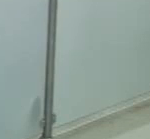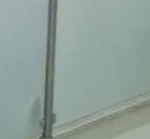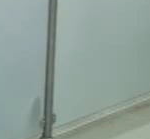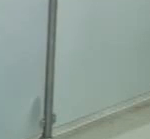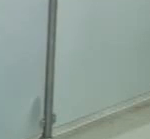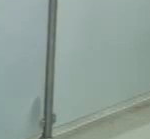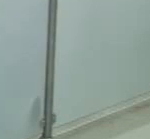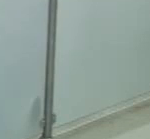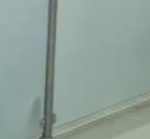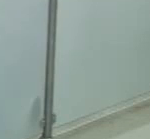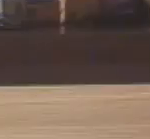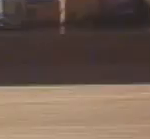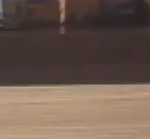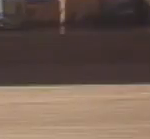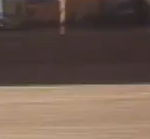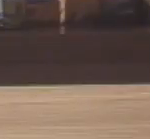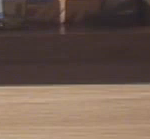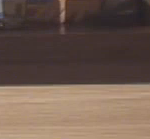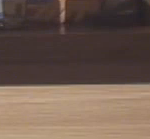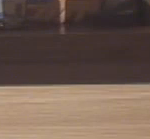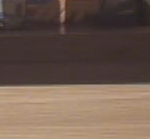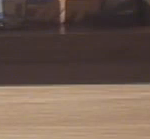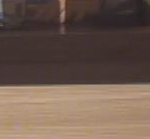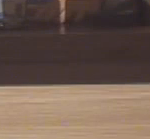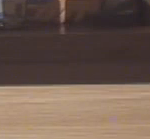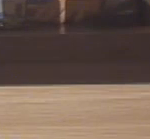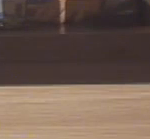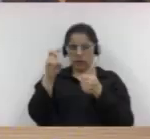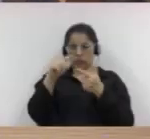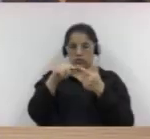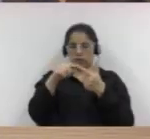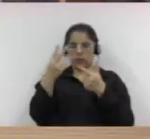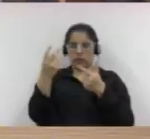e 20, aliás, do dia 25 ao dia 30.